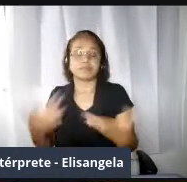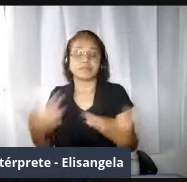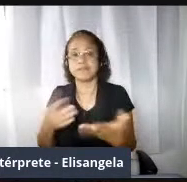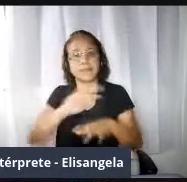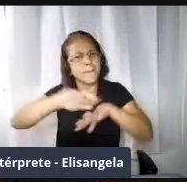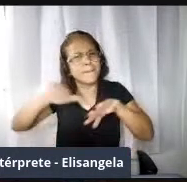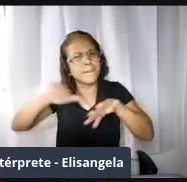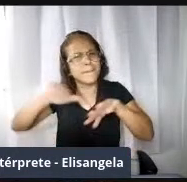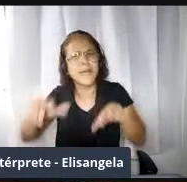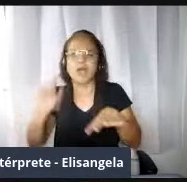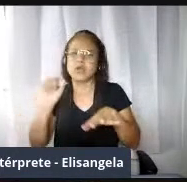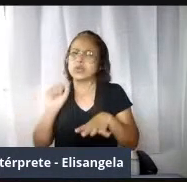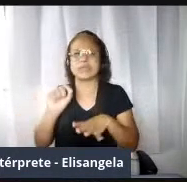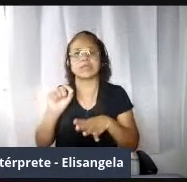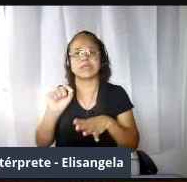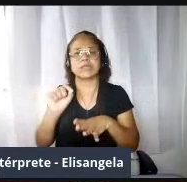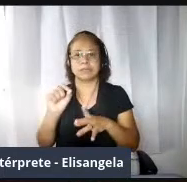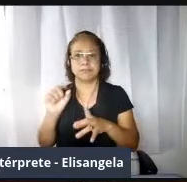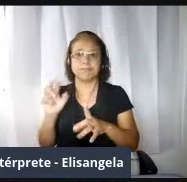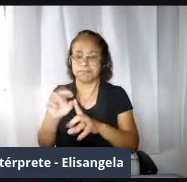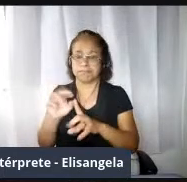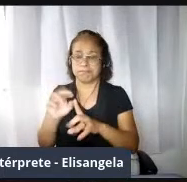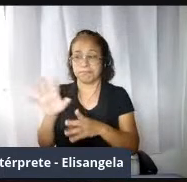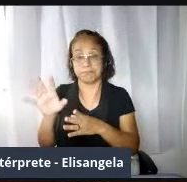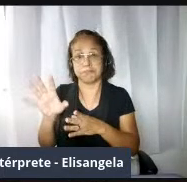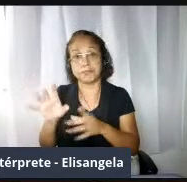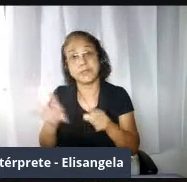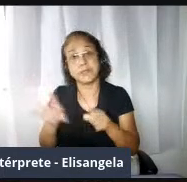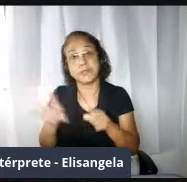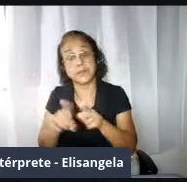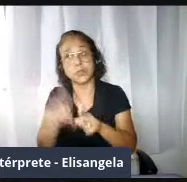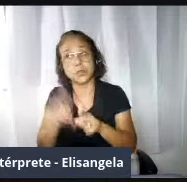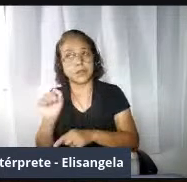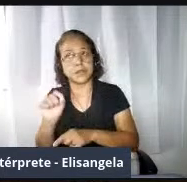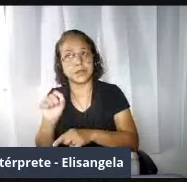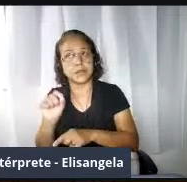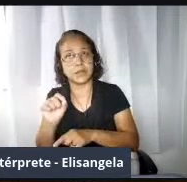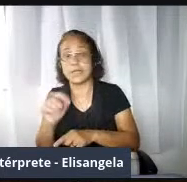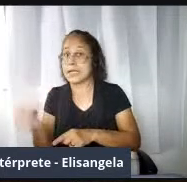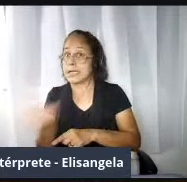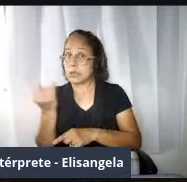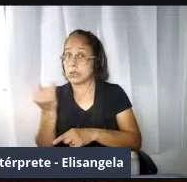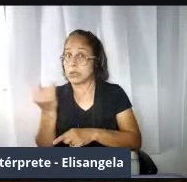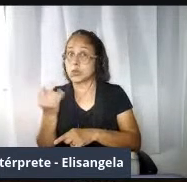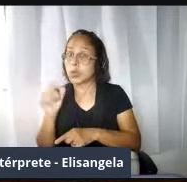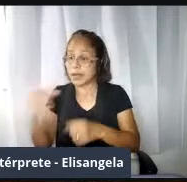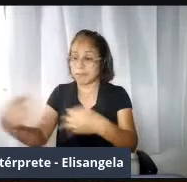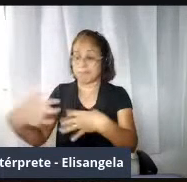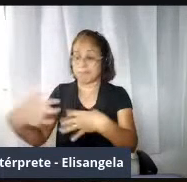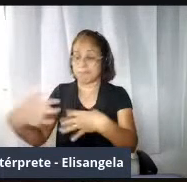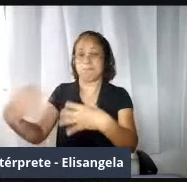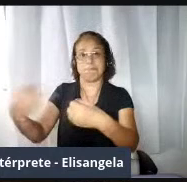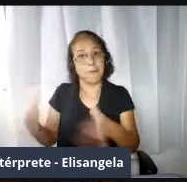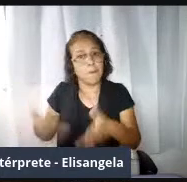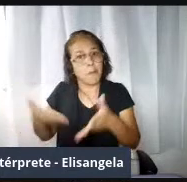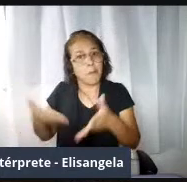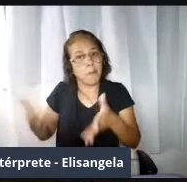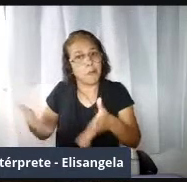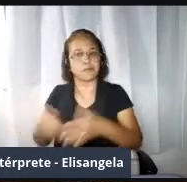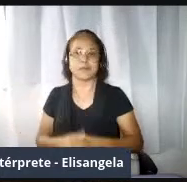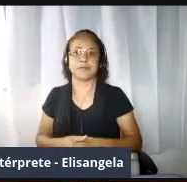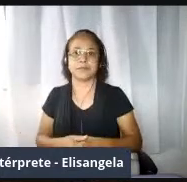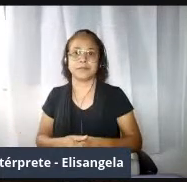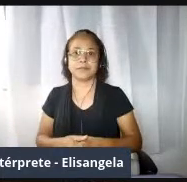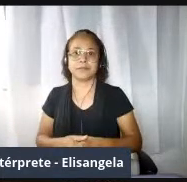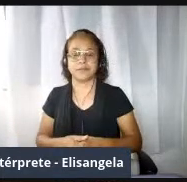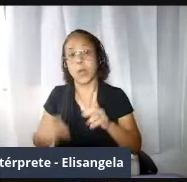contemporânea a eles e a elas, no caso, e aí isso foi me fortalecendo. Eu conheci o texto que eu considero o primeiro texto que trata